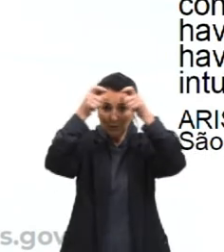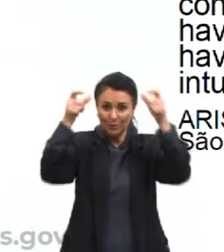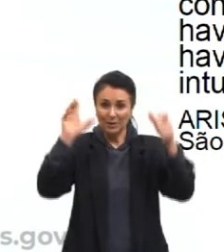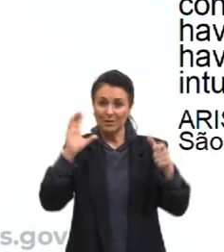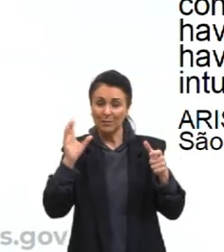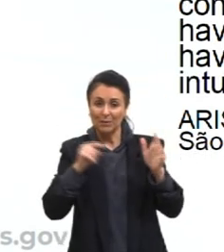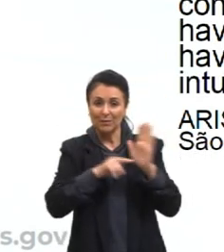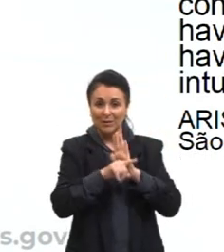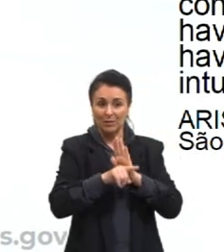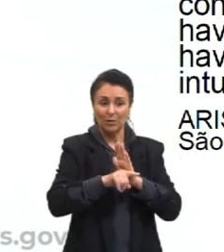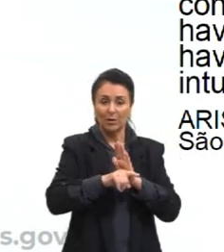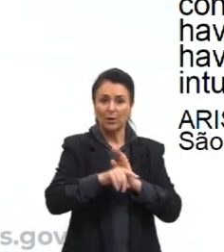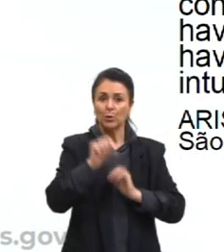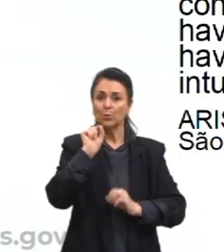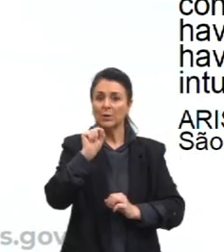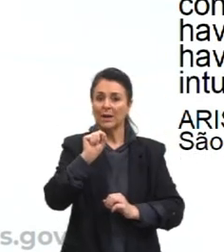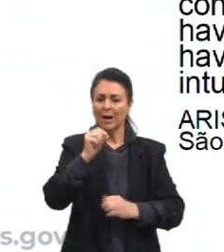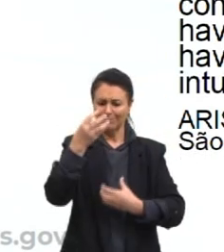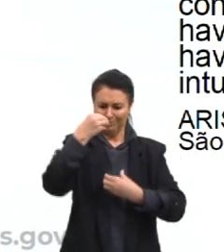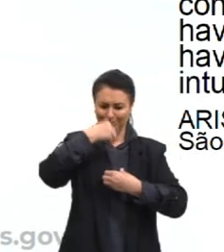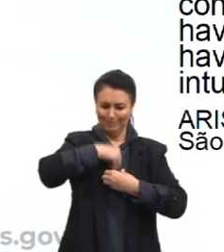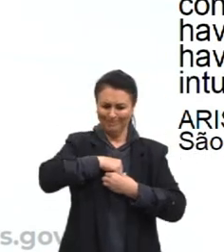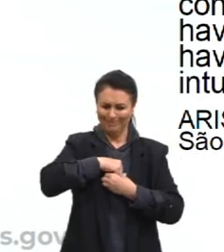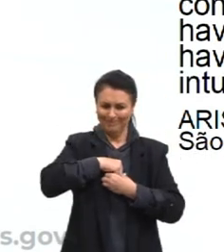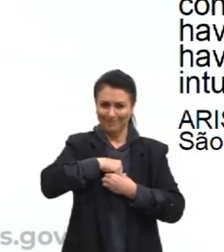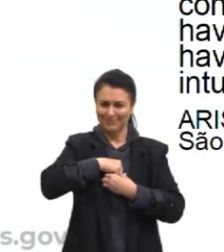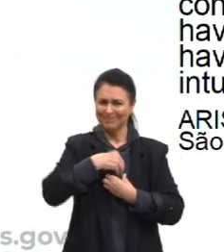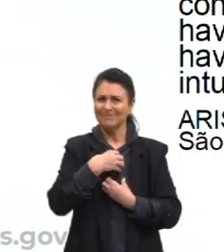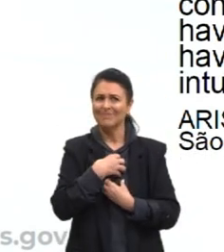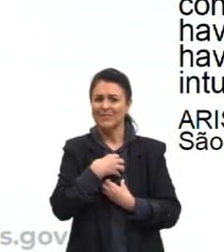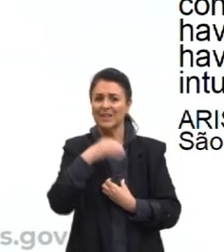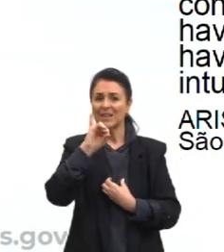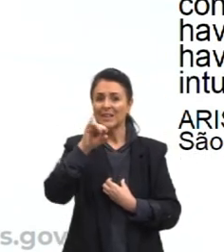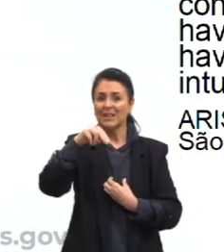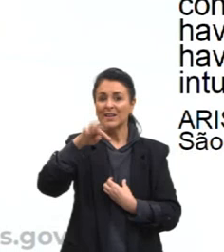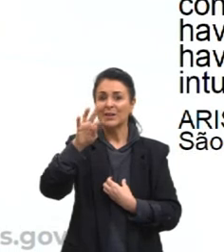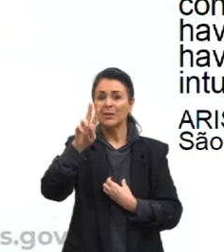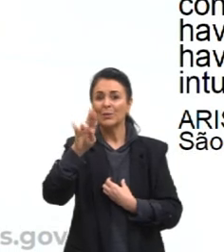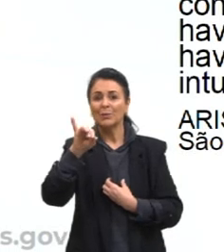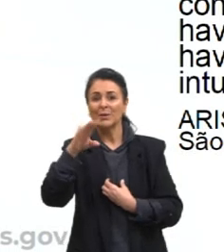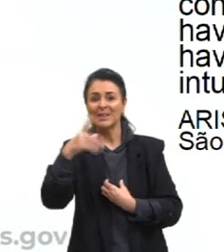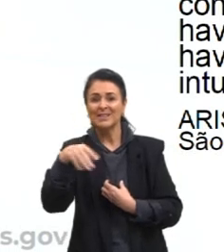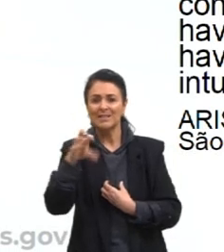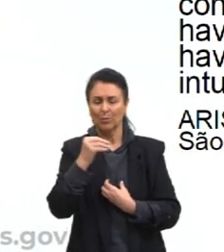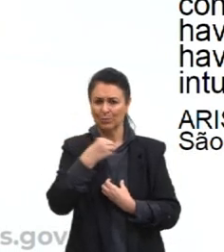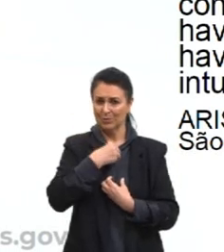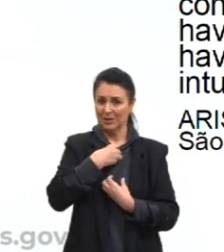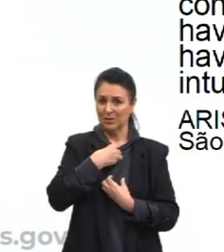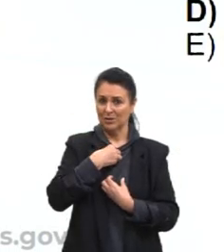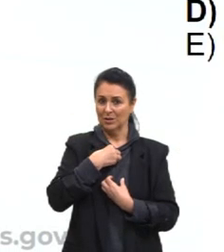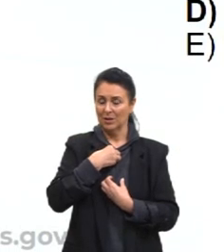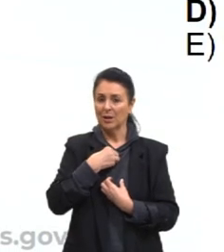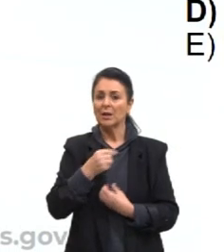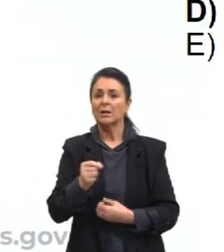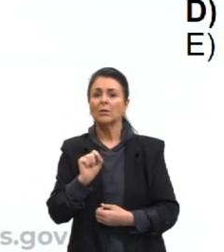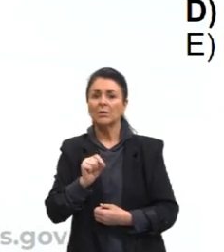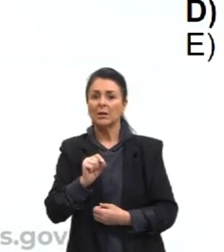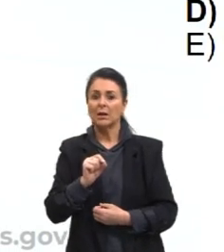exceto a intuição e a intuição deve ter por objeto os princípios